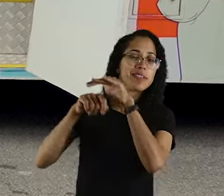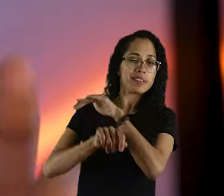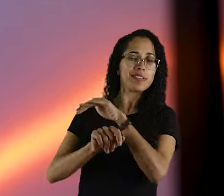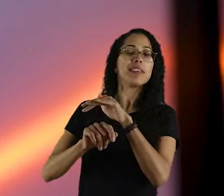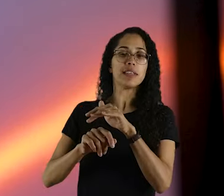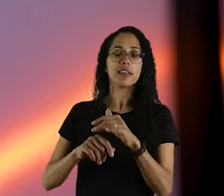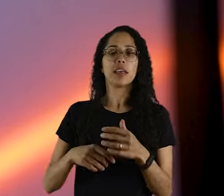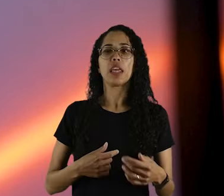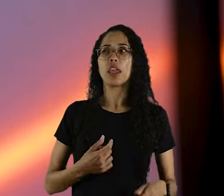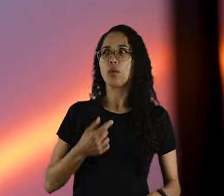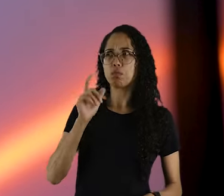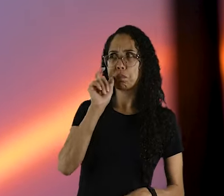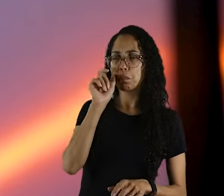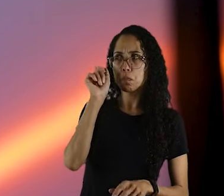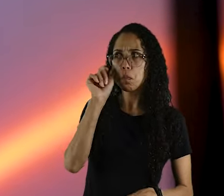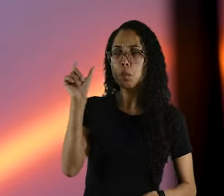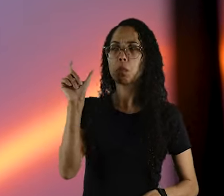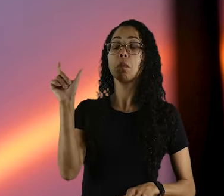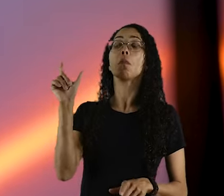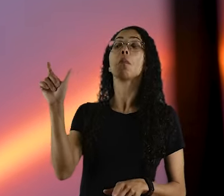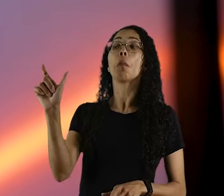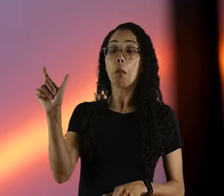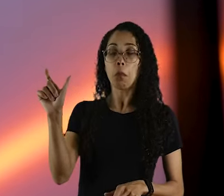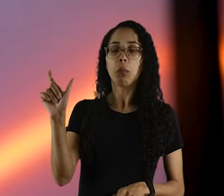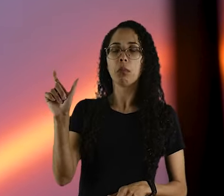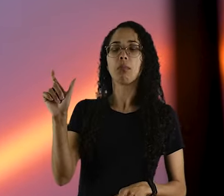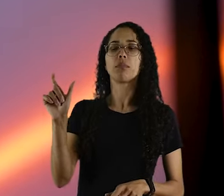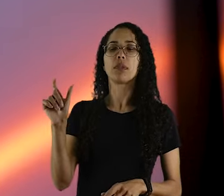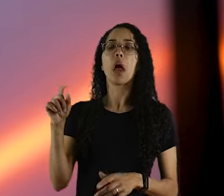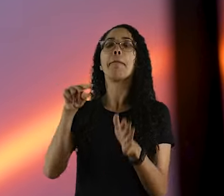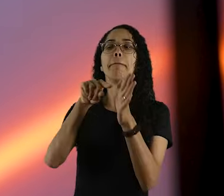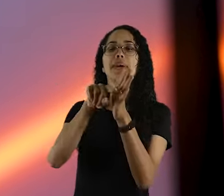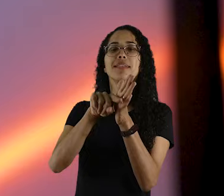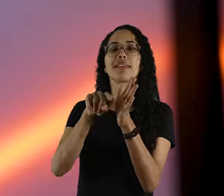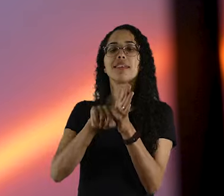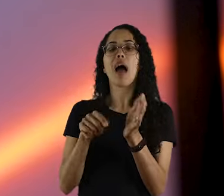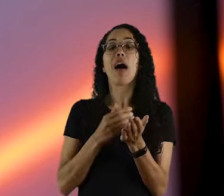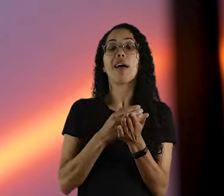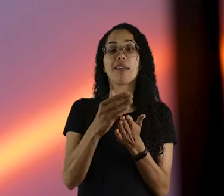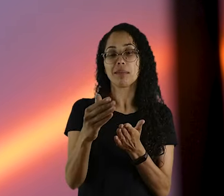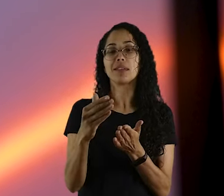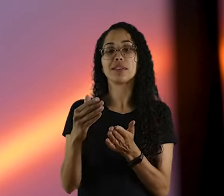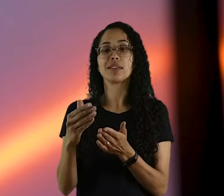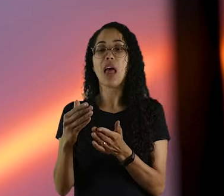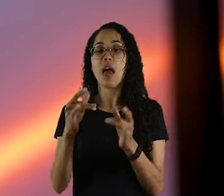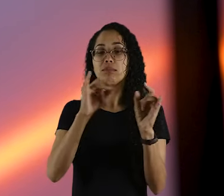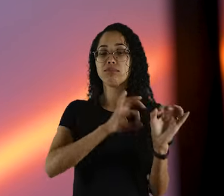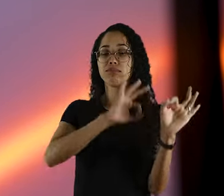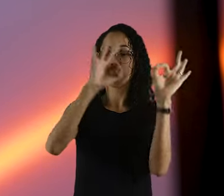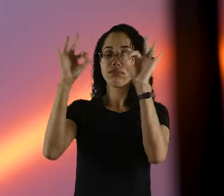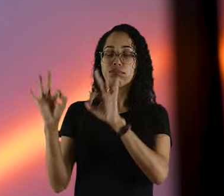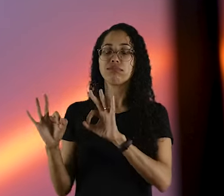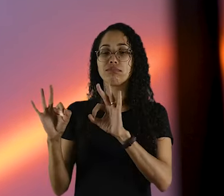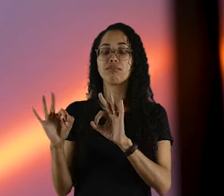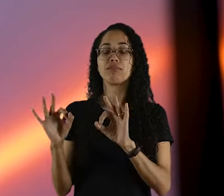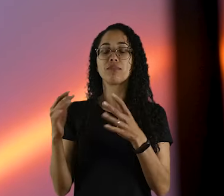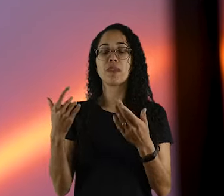dinheiro. E aí eu comecei a, poxa, interessante, né? Vamos pesquisar, vamos olhar, vamos escutar. E aí